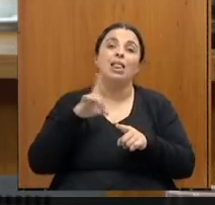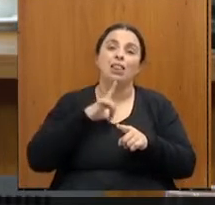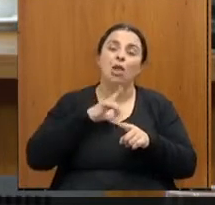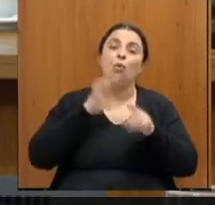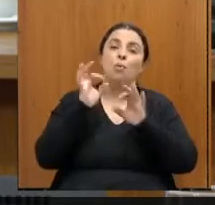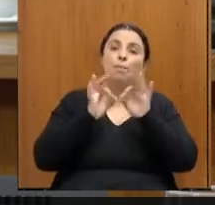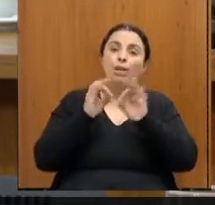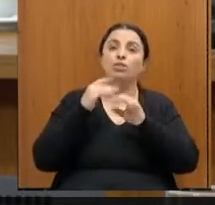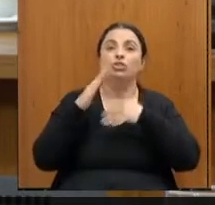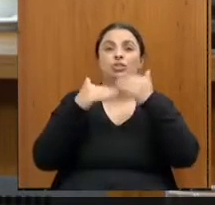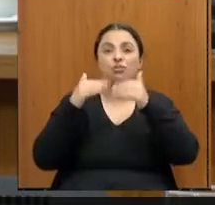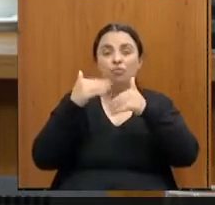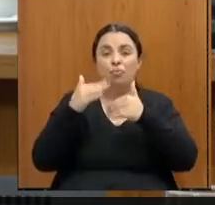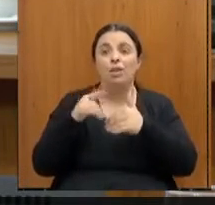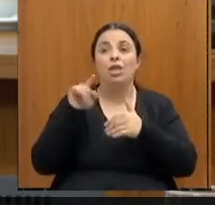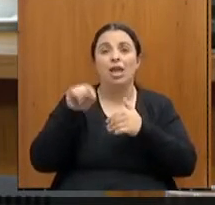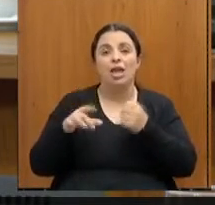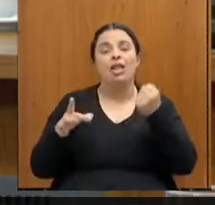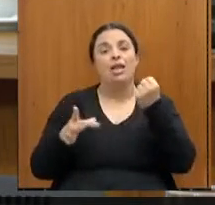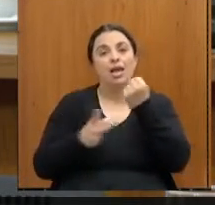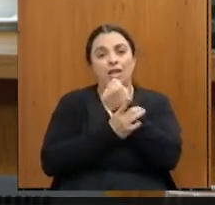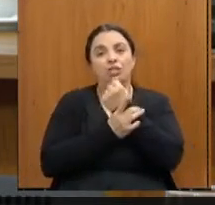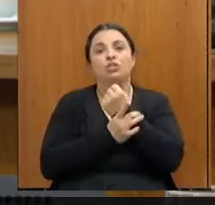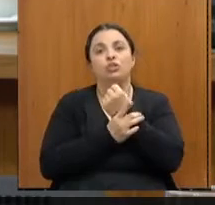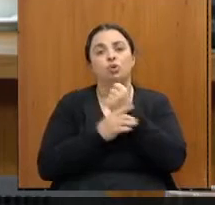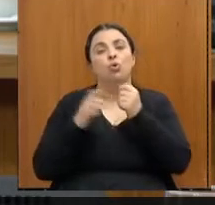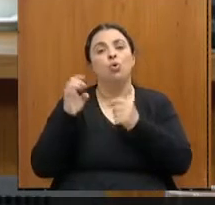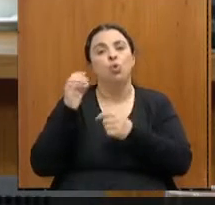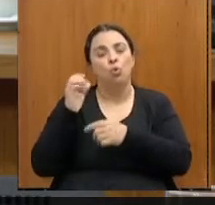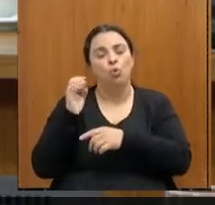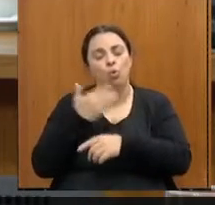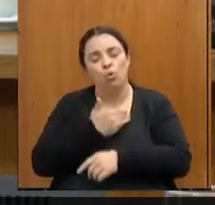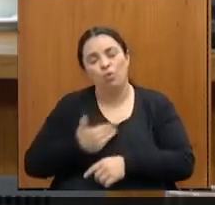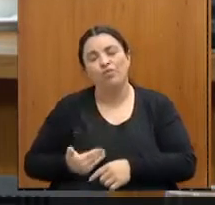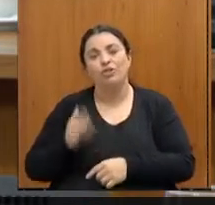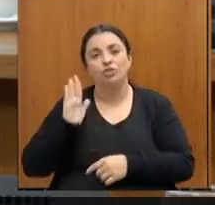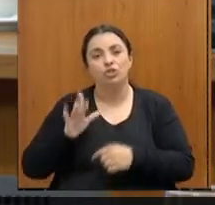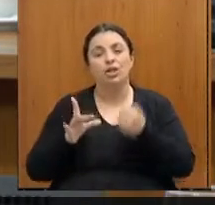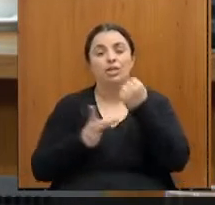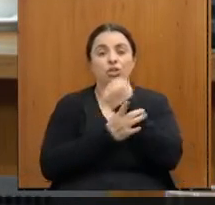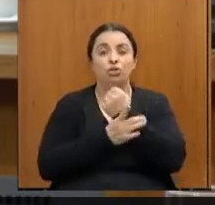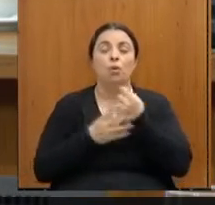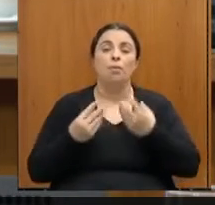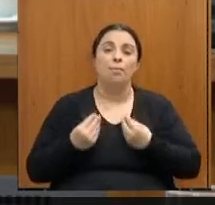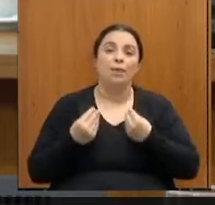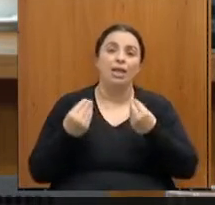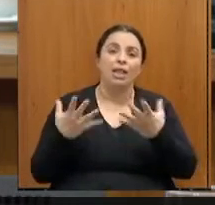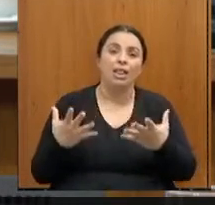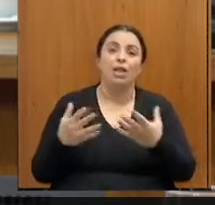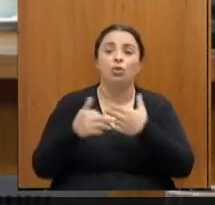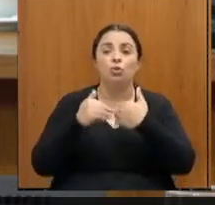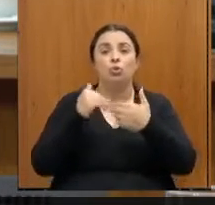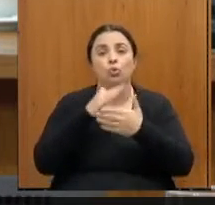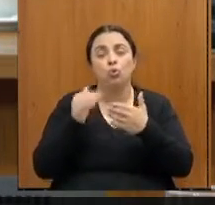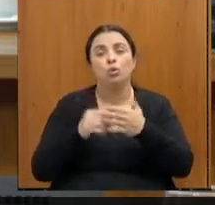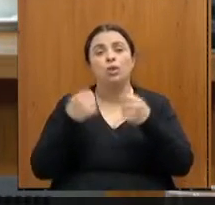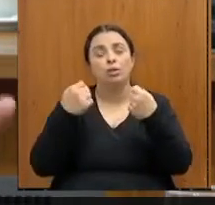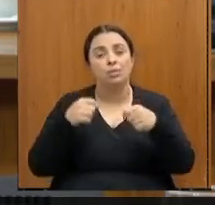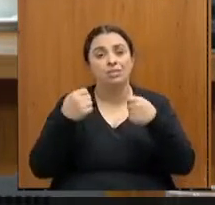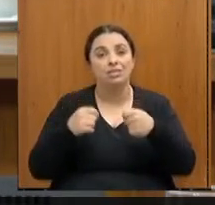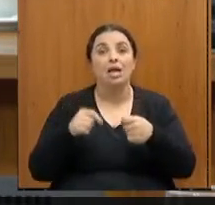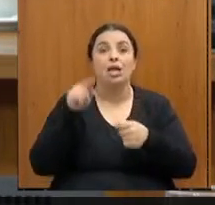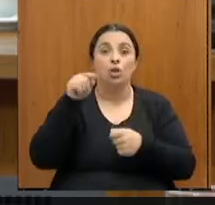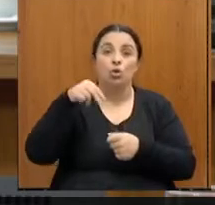garantido pelo governo de Minas Gerais para que a gente possa fazer as entregas necessárias e que o norte de Minas